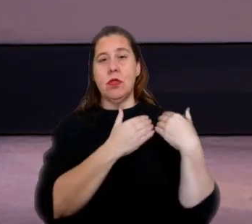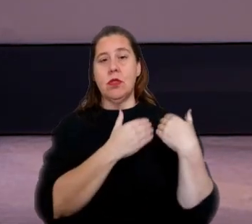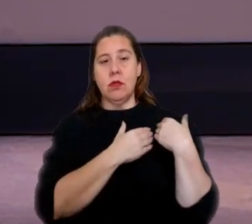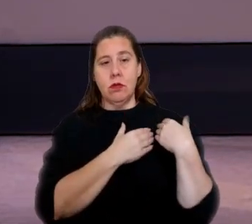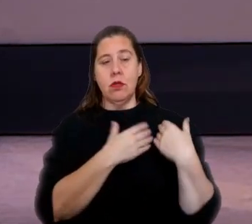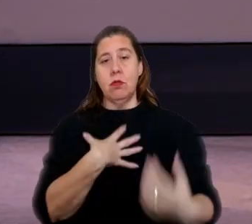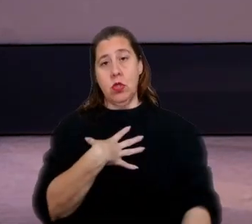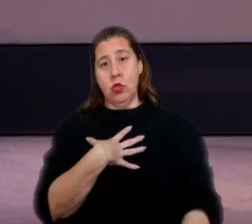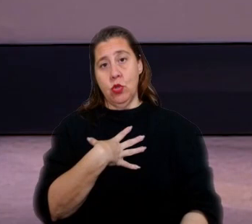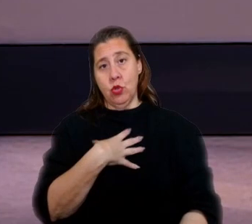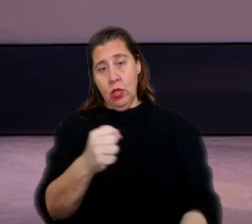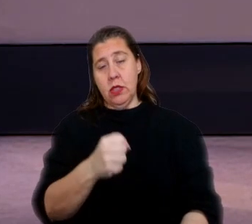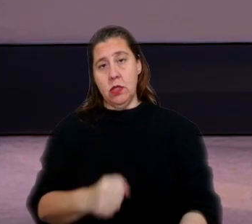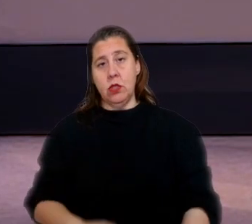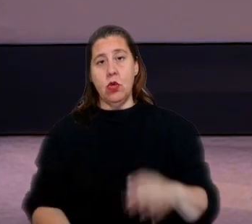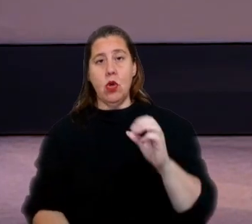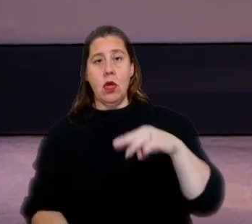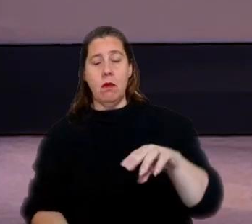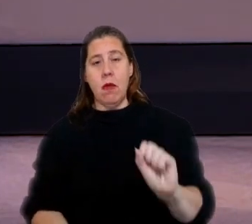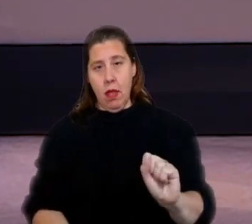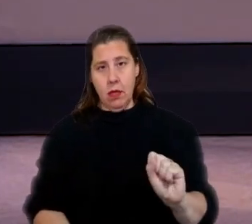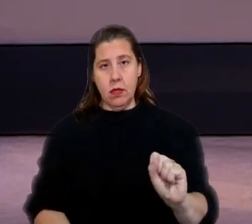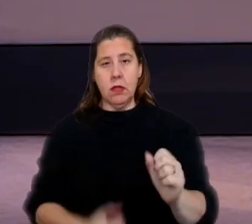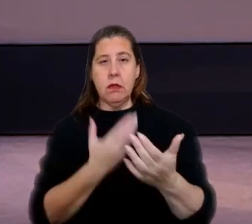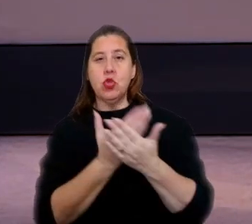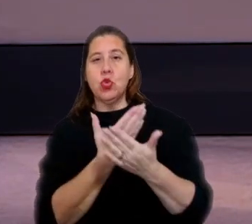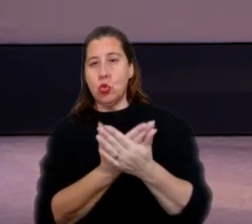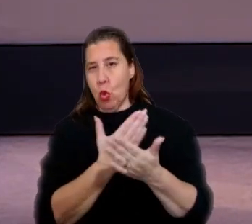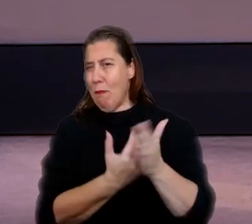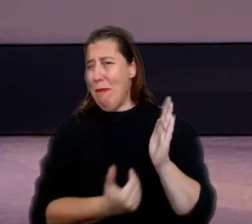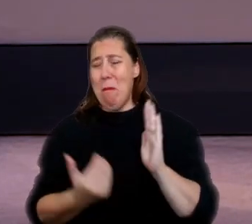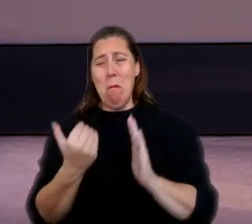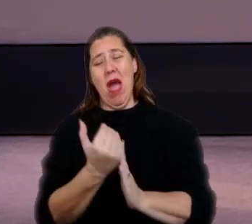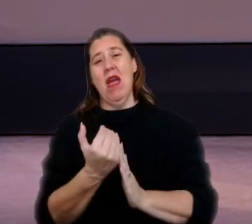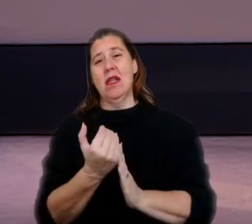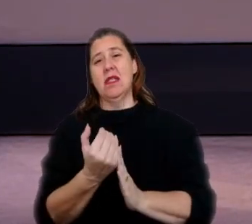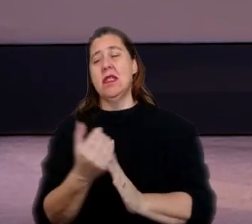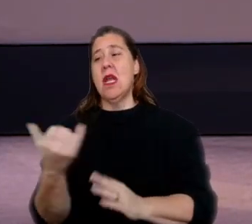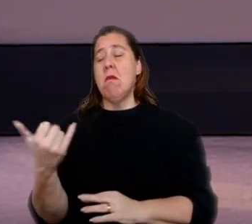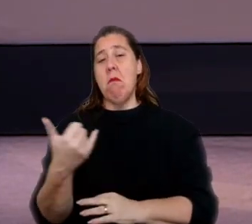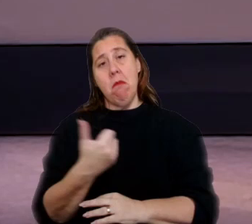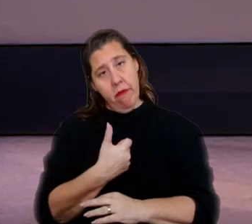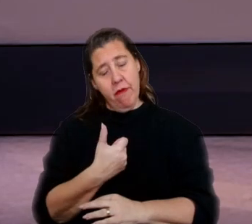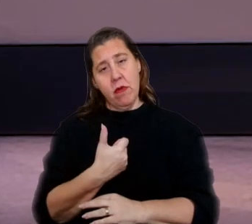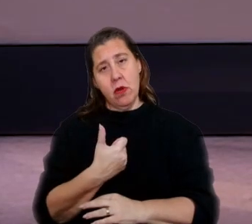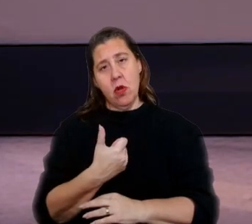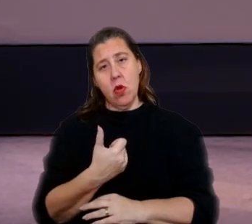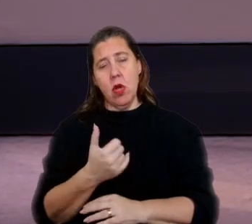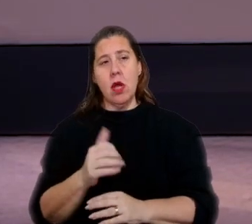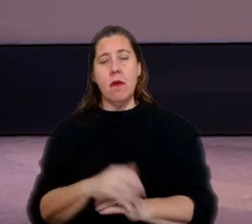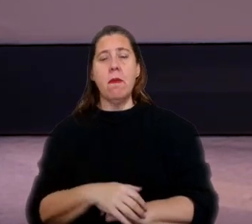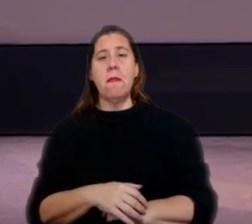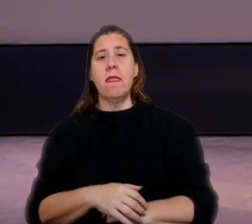por suicídio na OMS. Ele é uma das pessoas que mais estudou suicídio. E ele me disse que